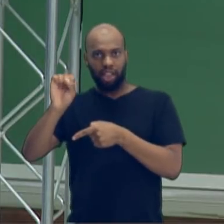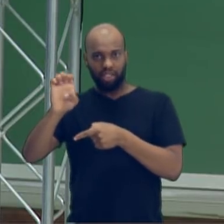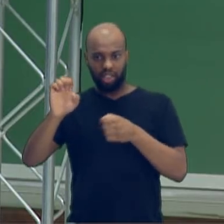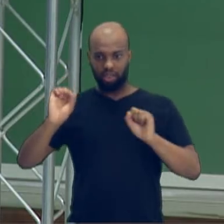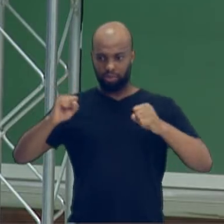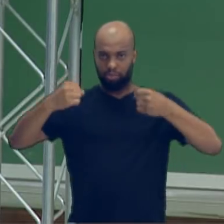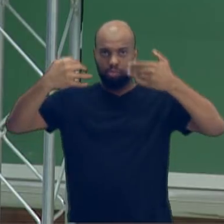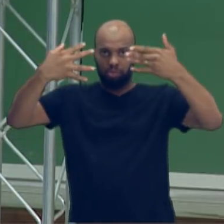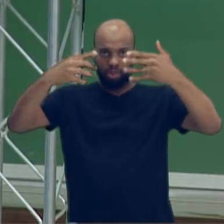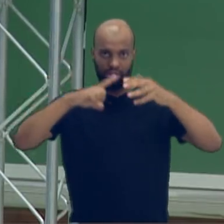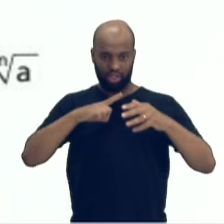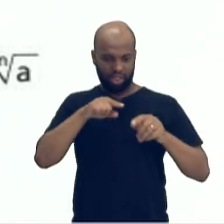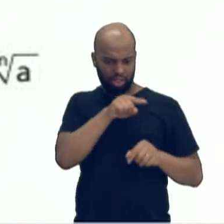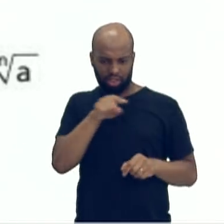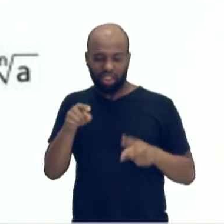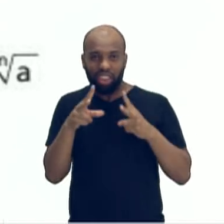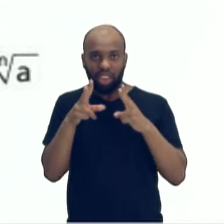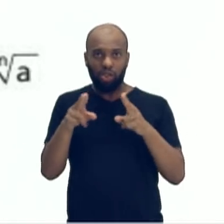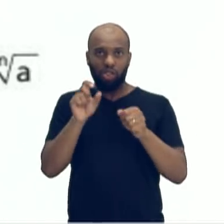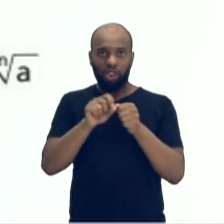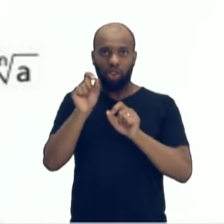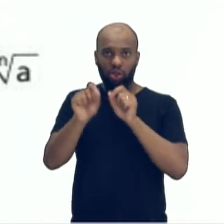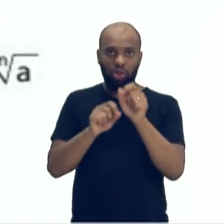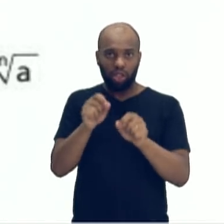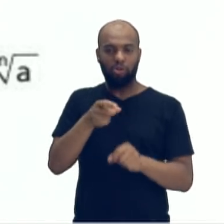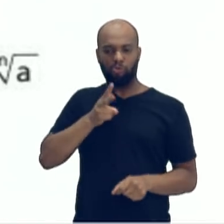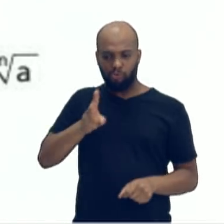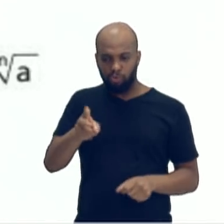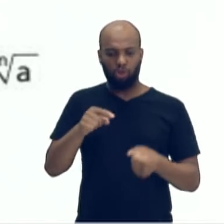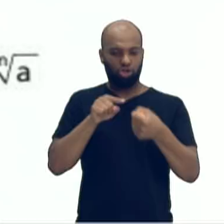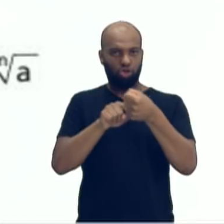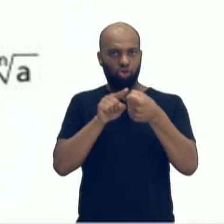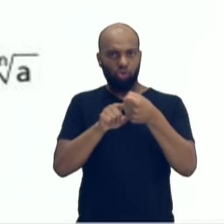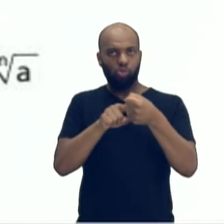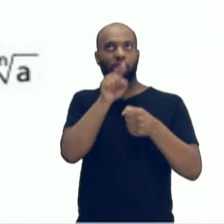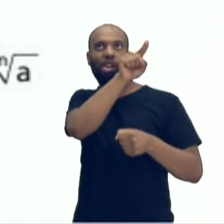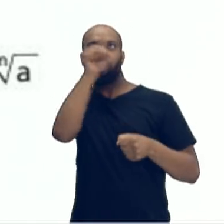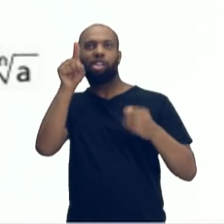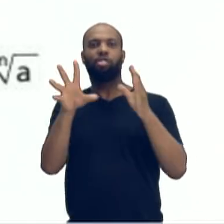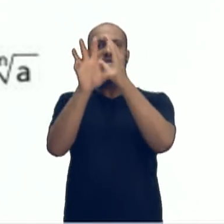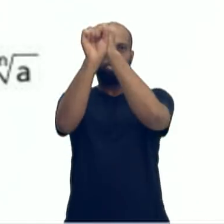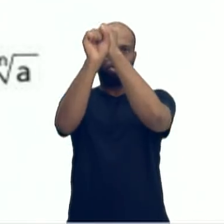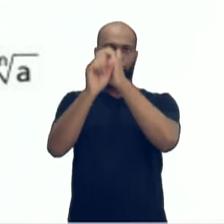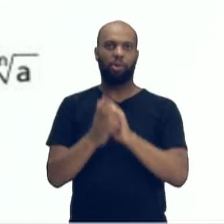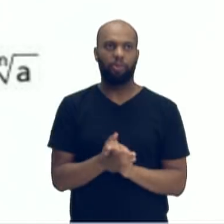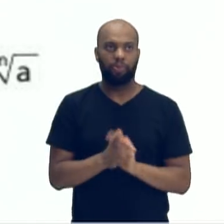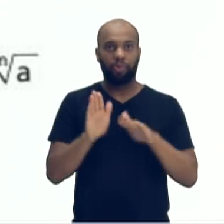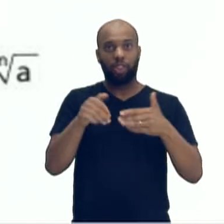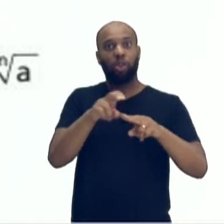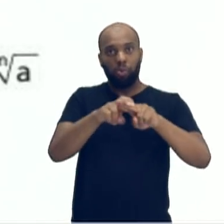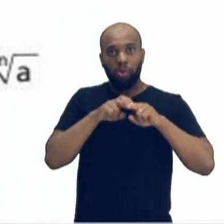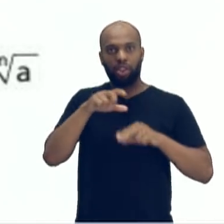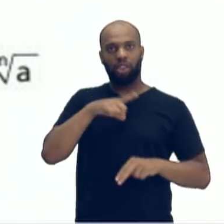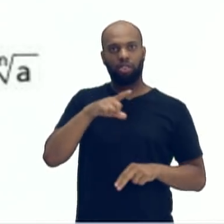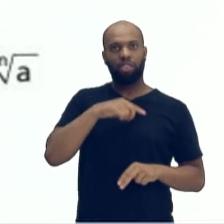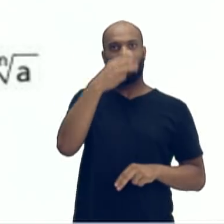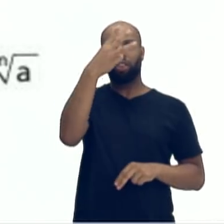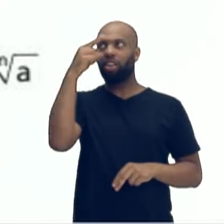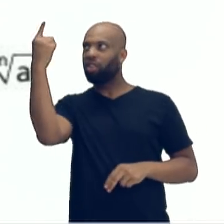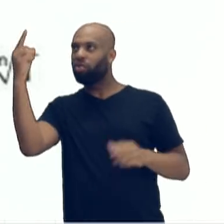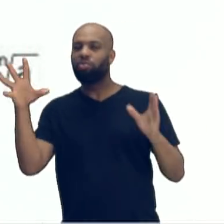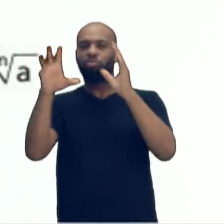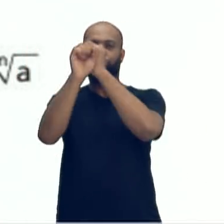quarta potência. Mas nós vimos anteriormente também que nós temos essa propriedade que